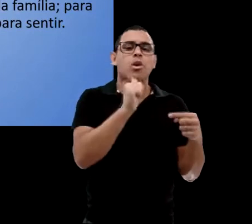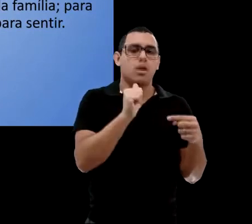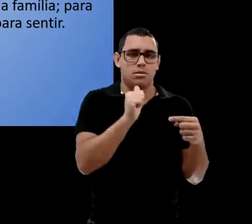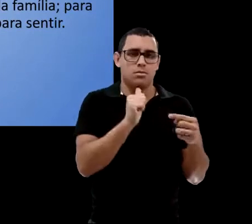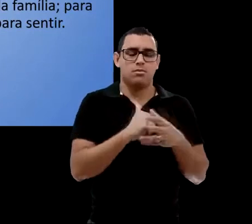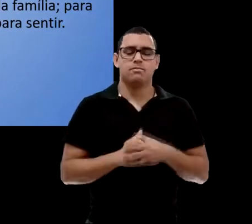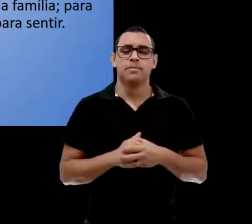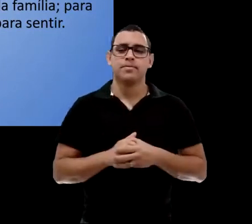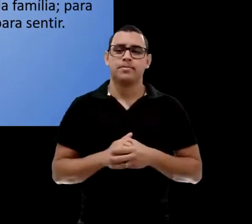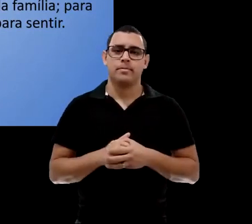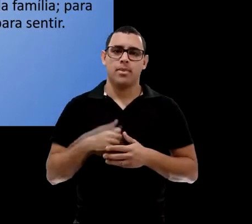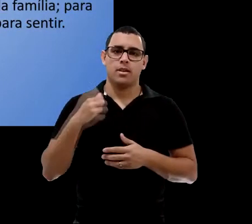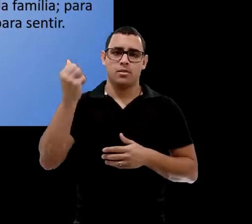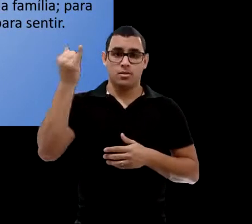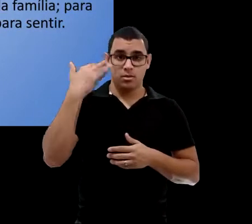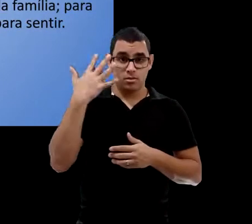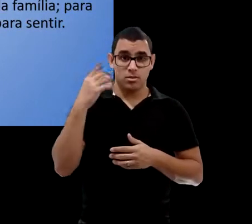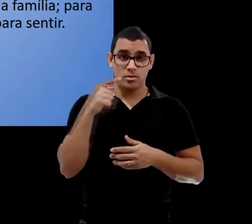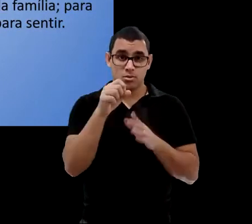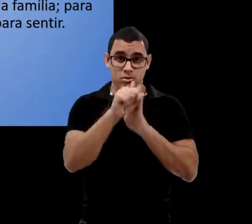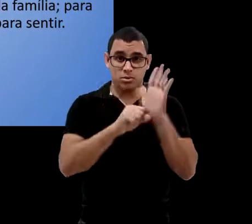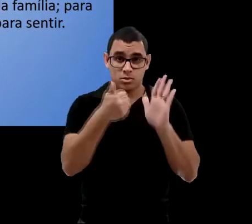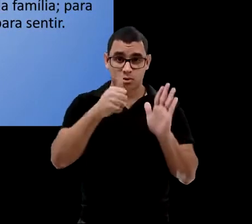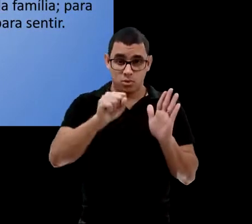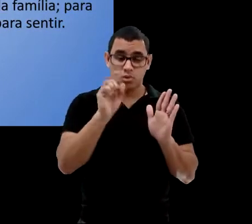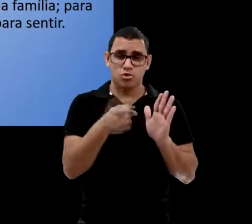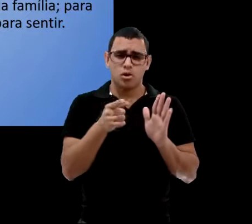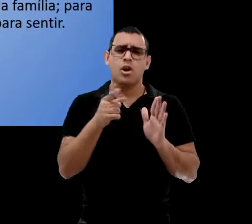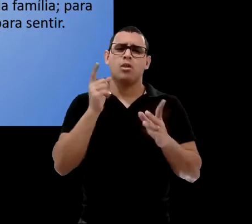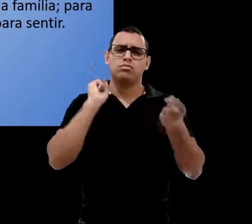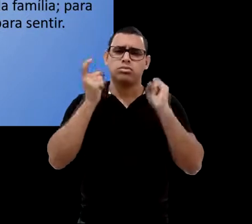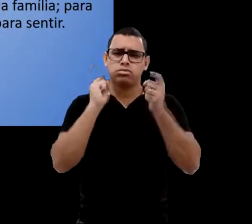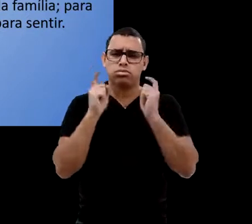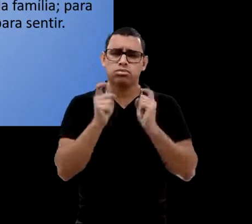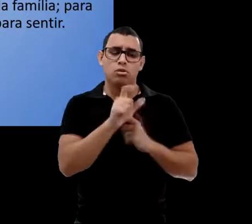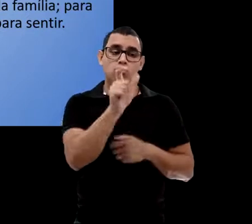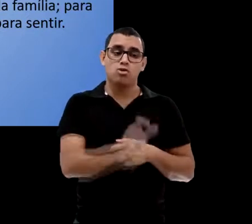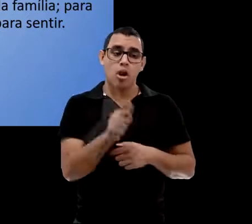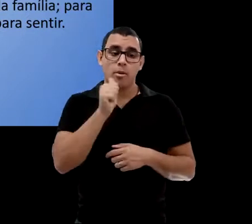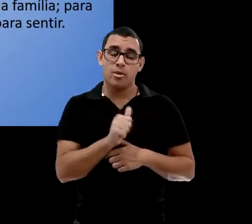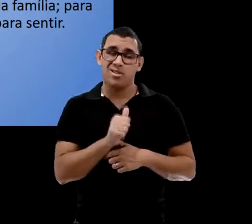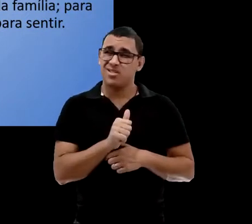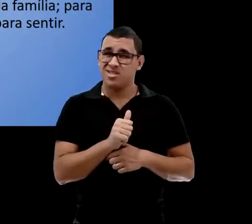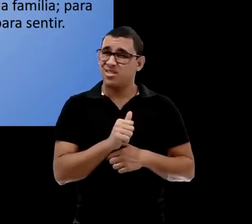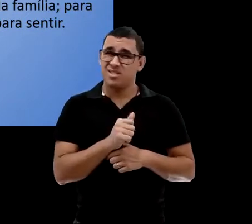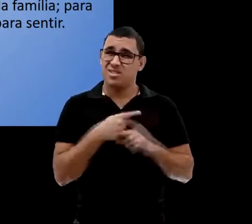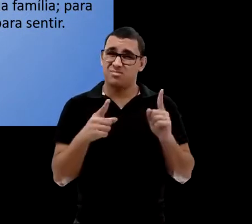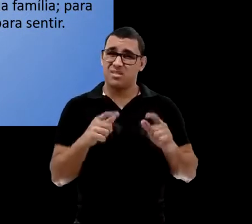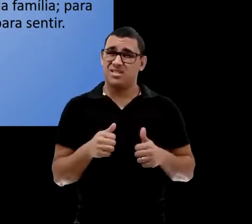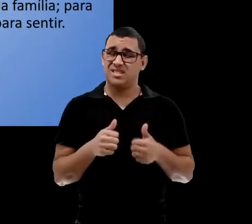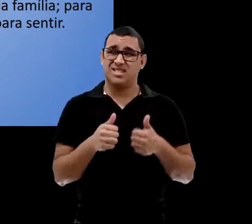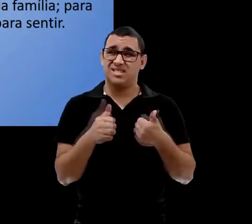iluminismo e as mulheres. Olha, no século XVIII, eles já começaram a discutir a condição da mulher, mas